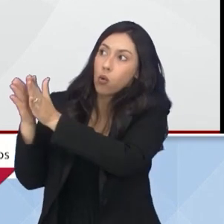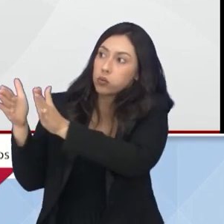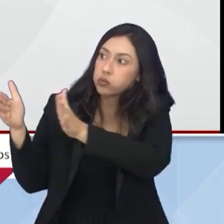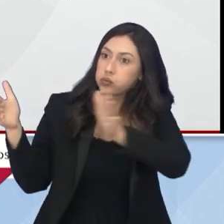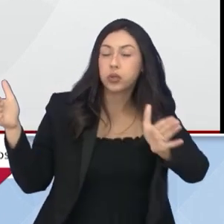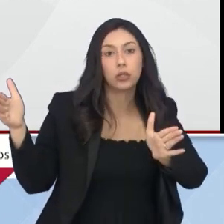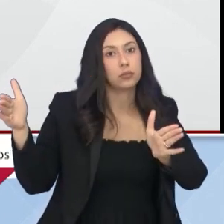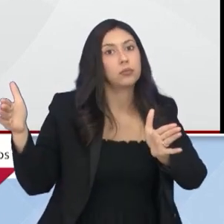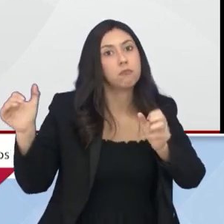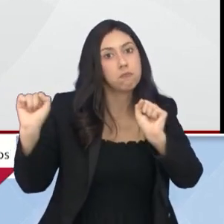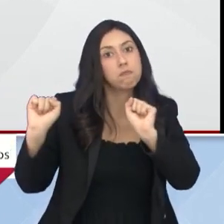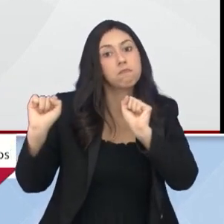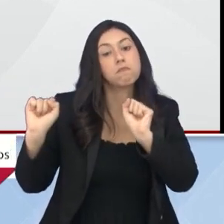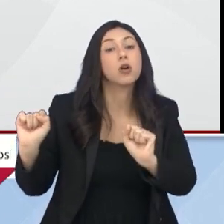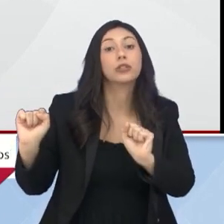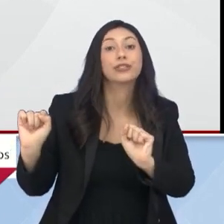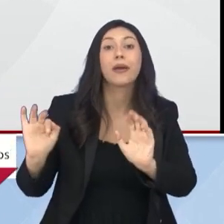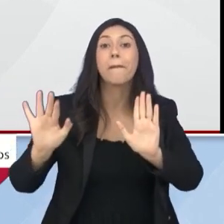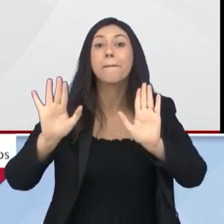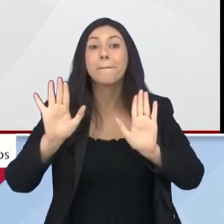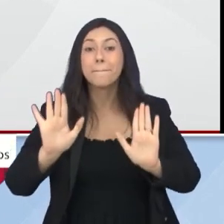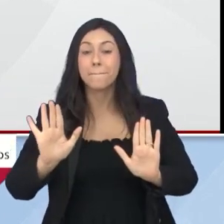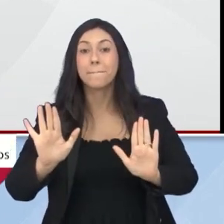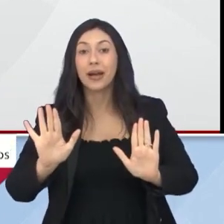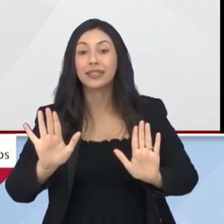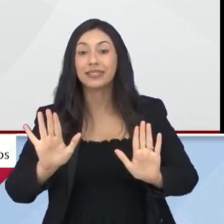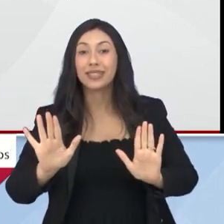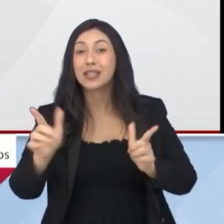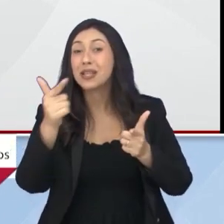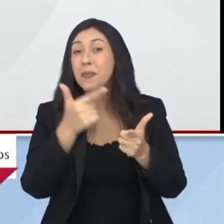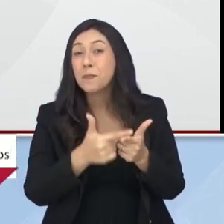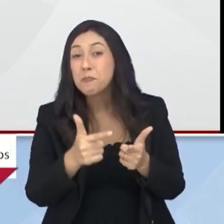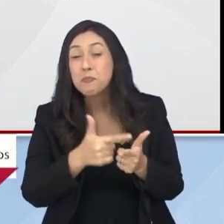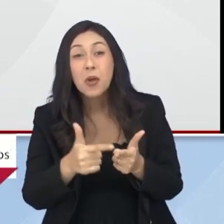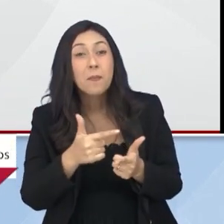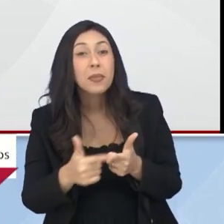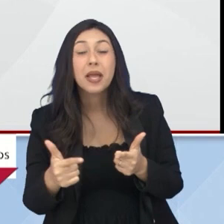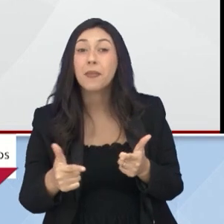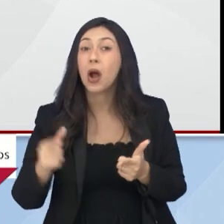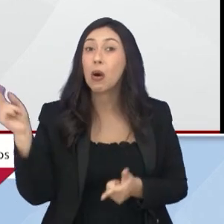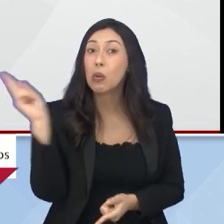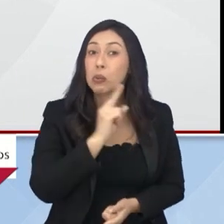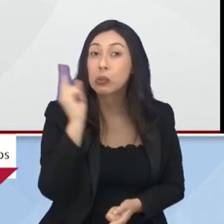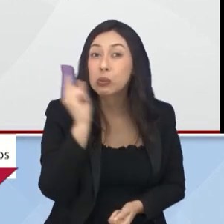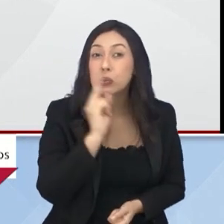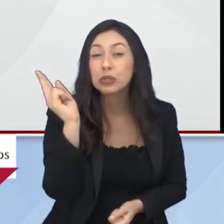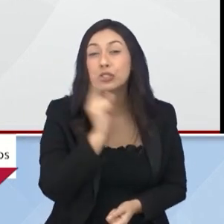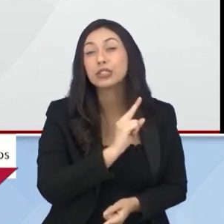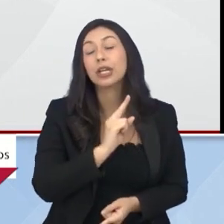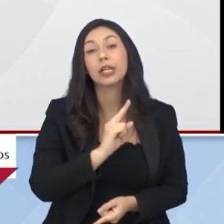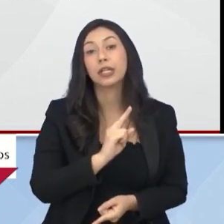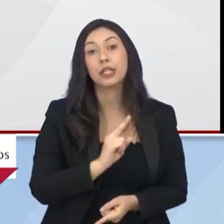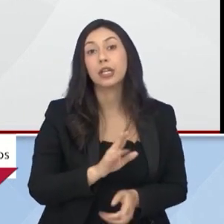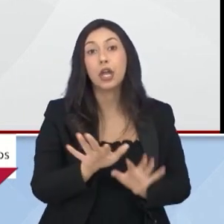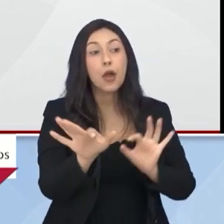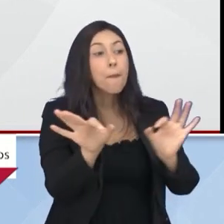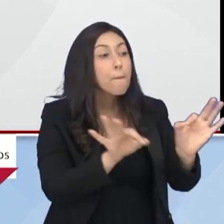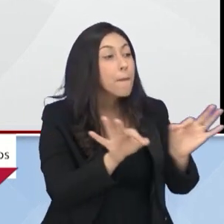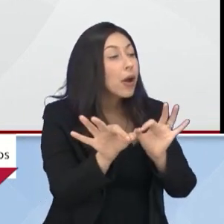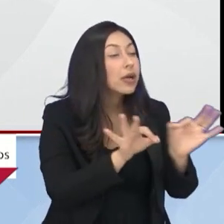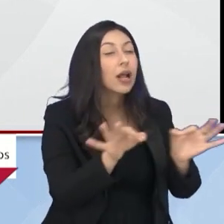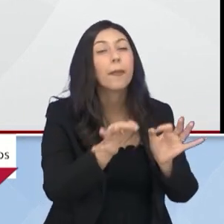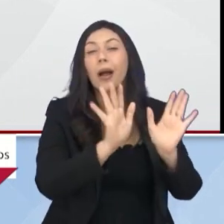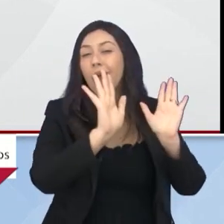todo tá exceto nos casos de calamidade pública estado de emergência programa sociais já autorizados em